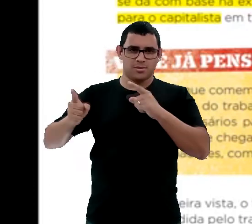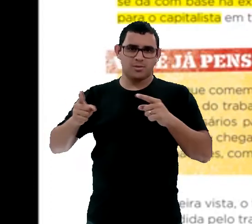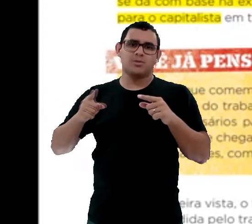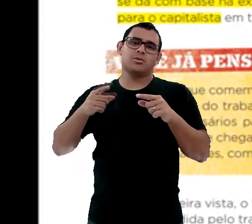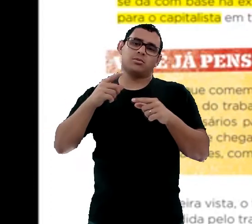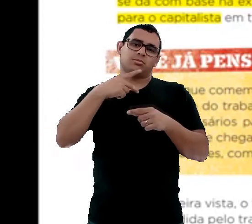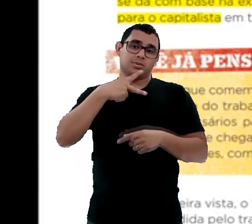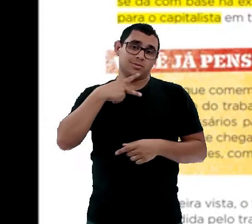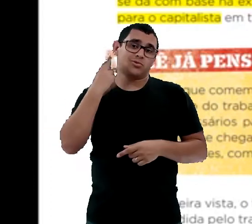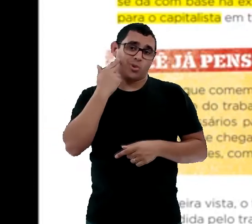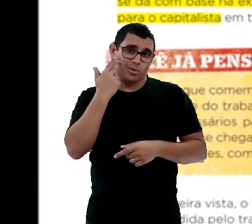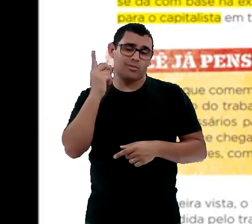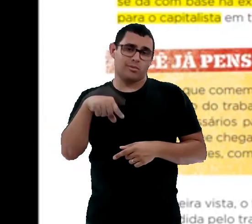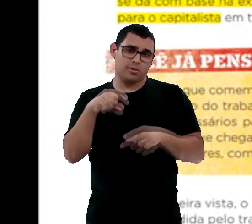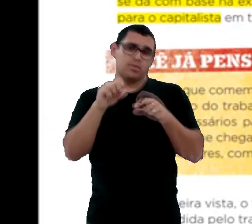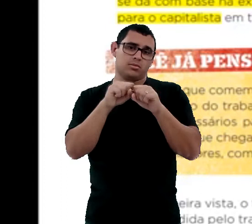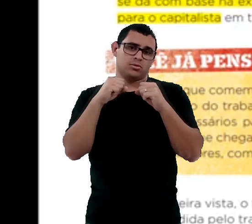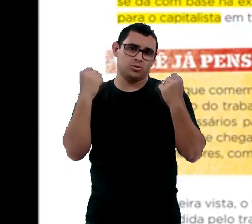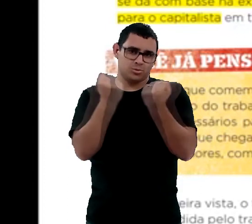o partido